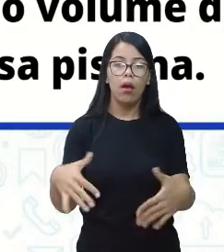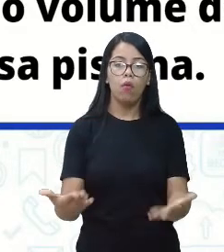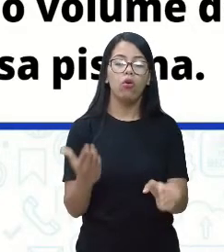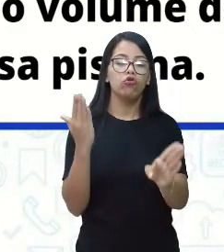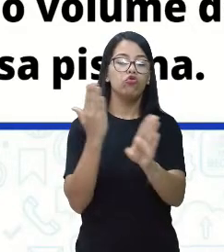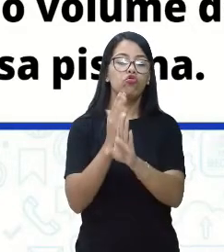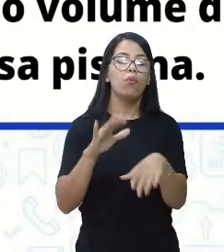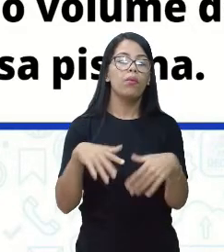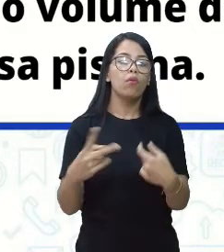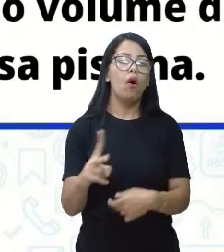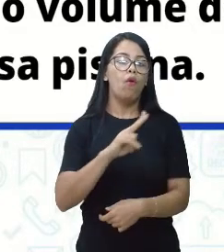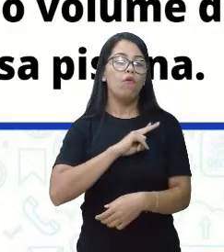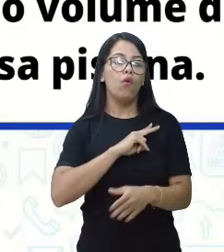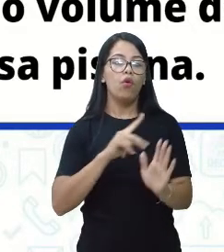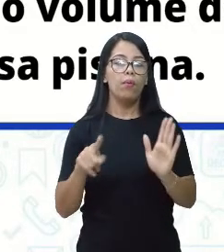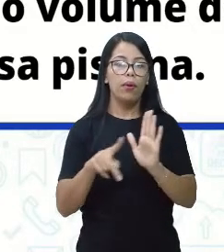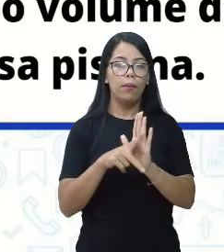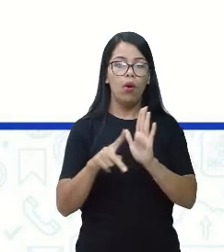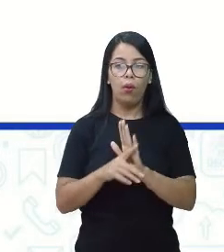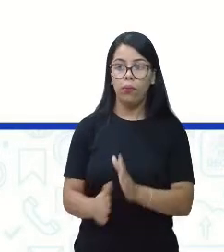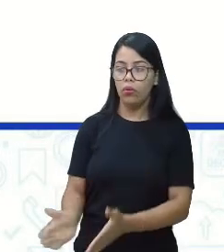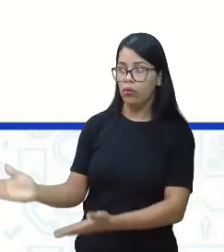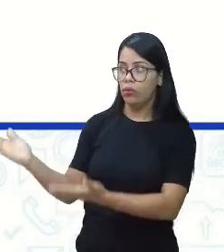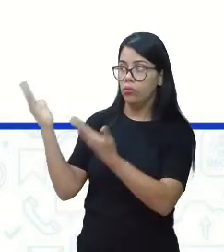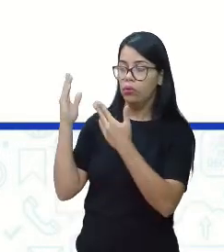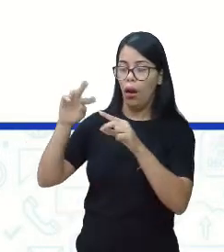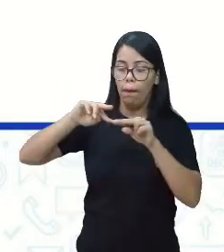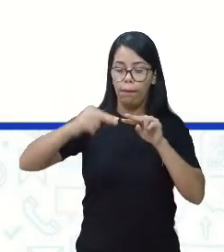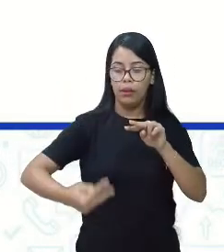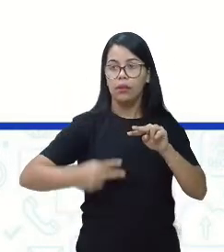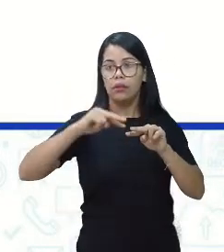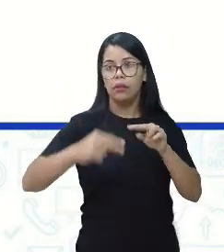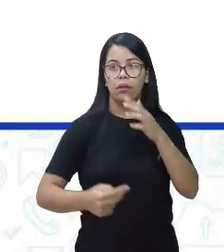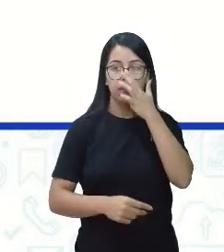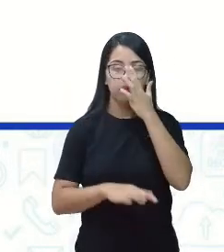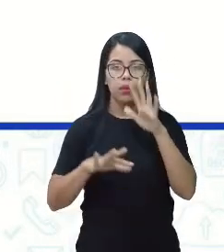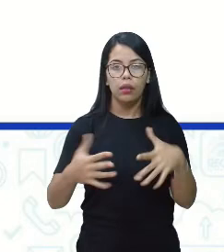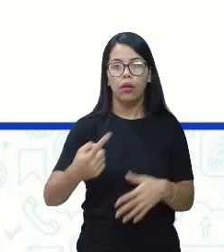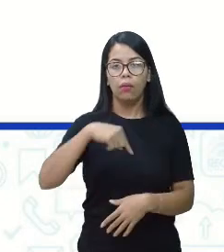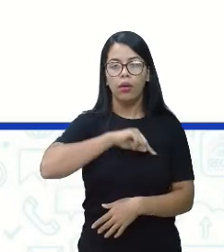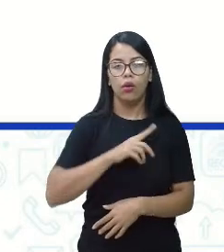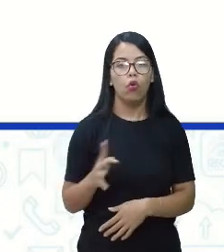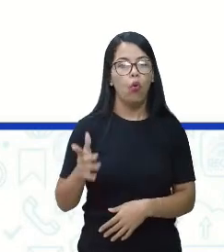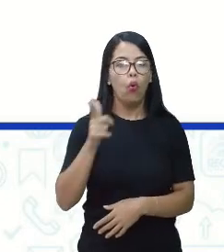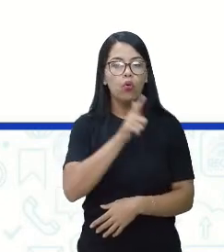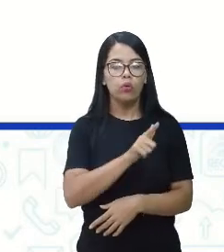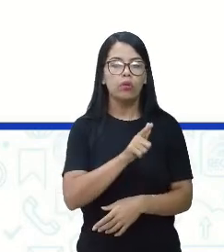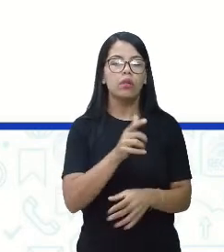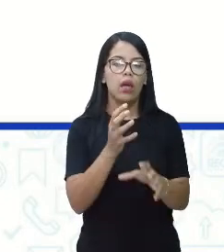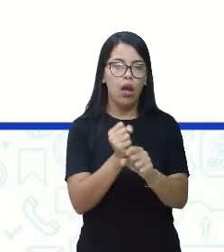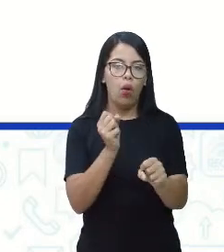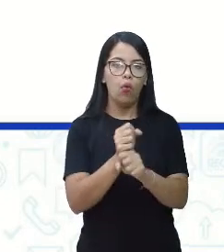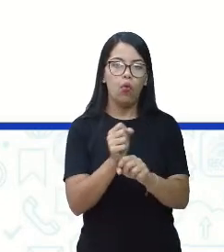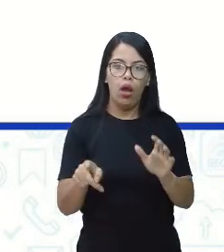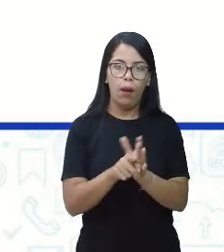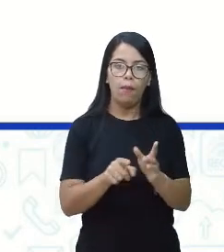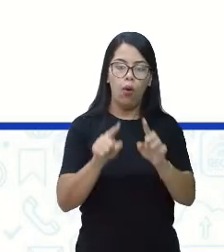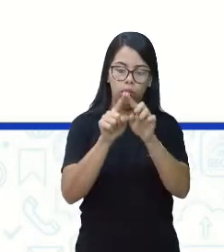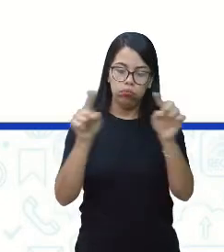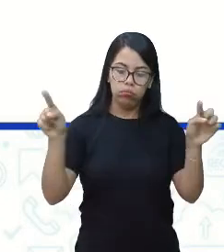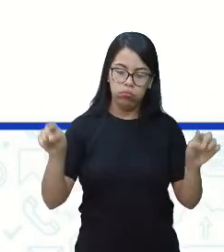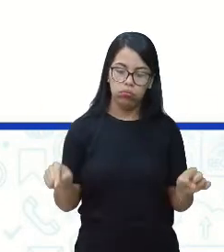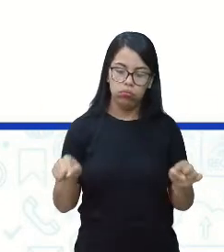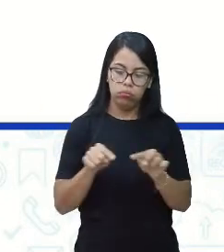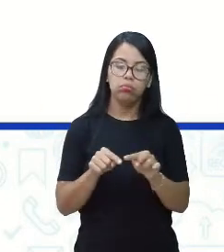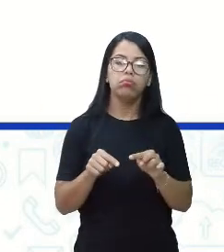desse sólido, certo? Então, vamos lá, ó. Para calcular o volume dessa piscina aí, que é um bloco retangular, basta a